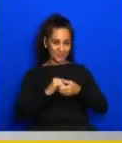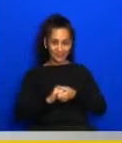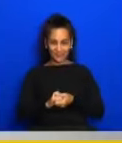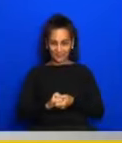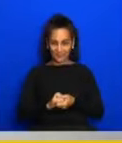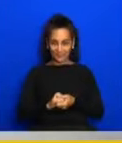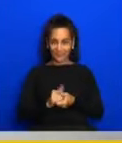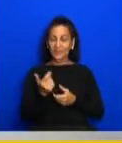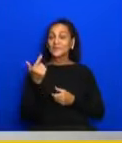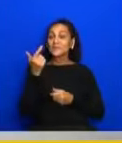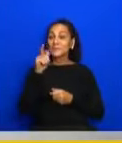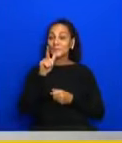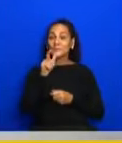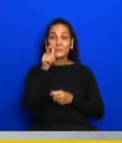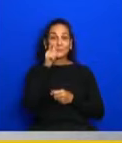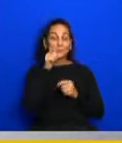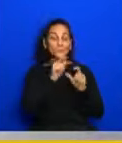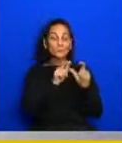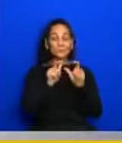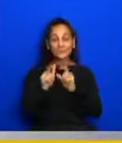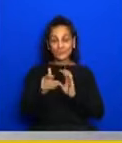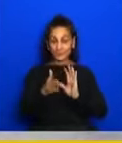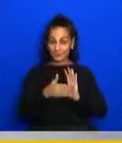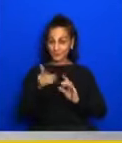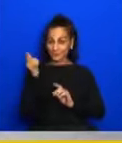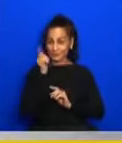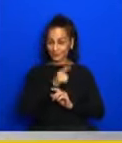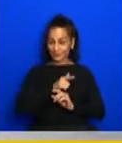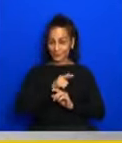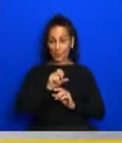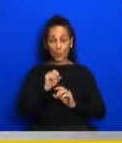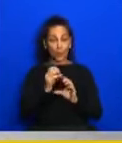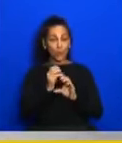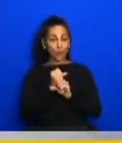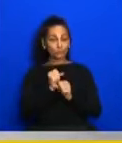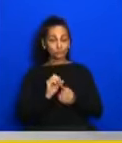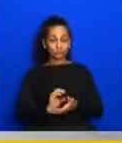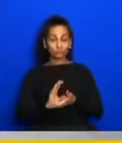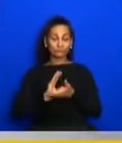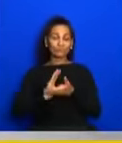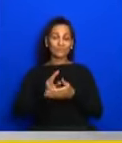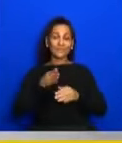Obrigado. Após a apuração, você vai poder saber de onde são as apostas premiadas ou se o prêmio